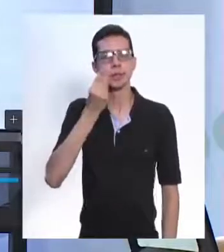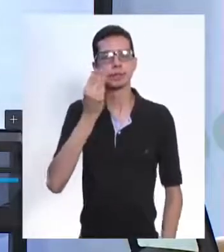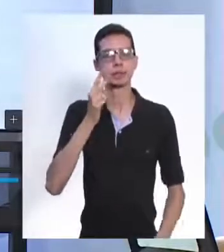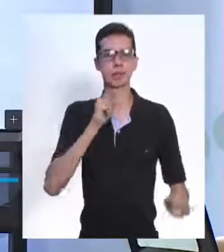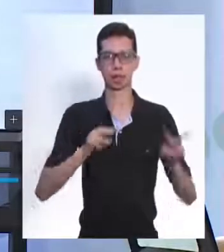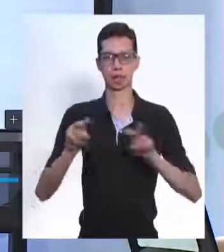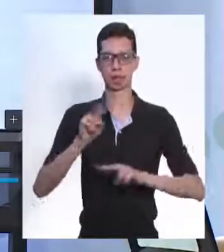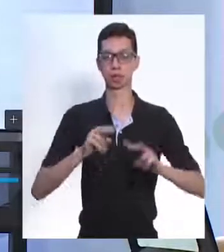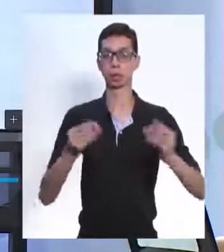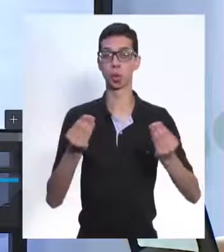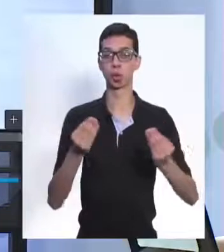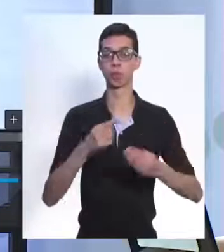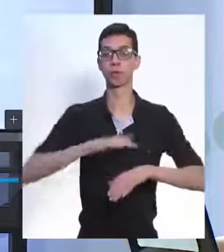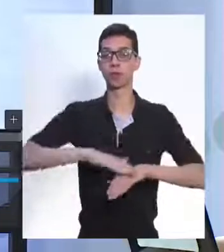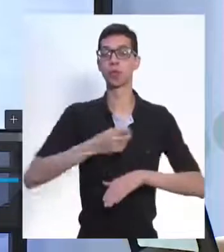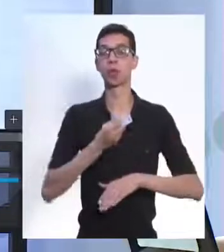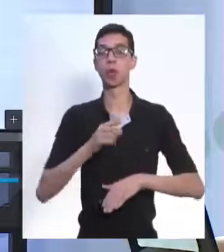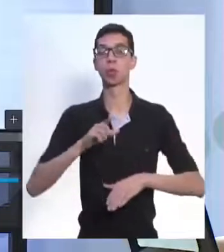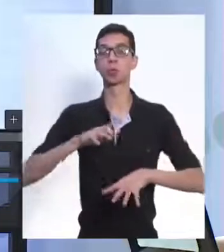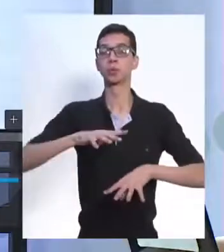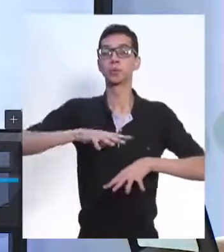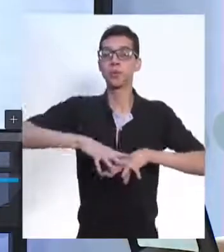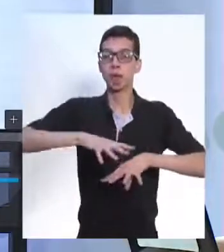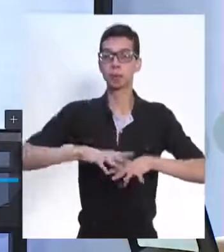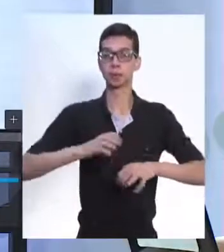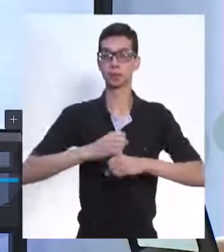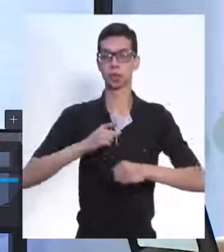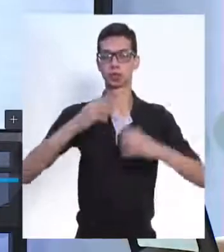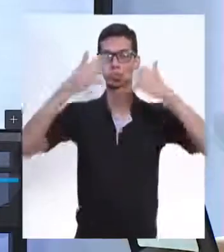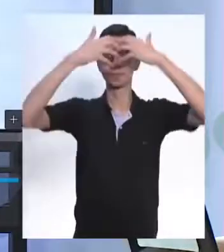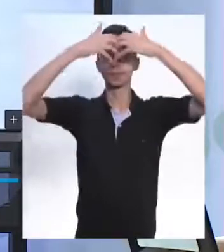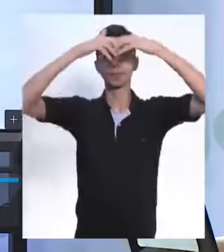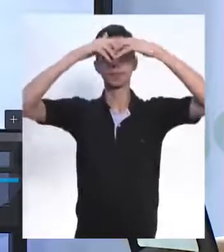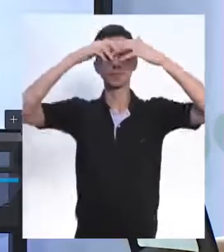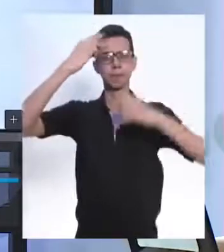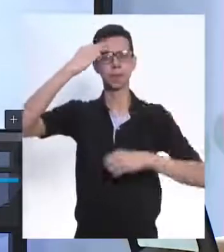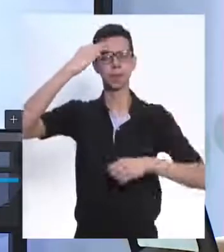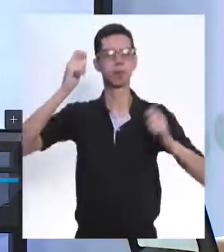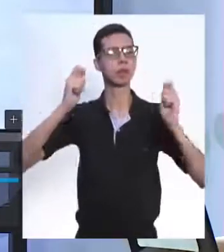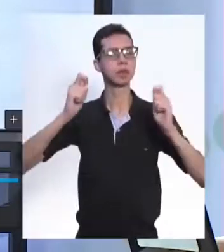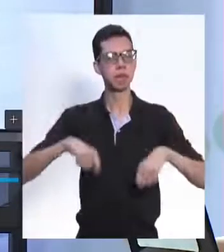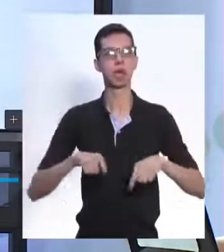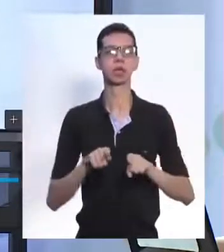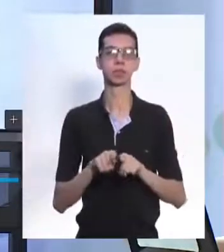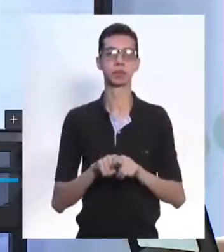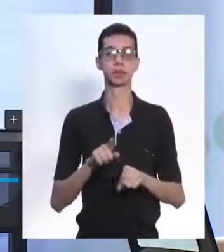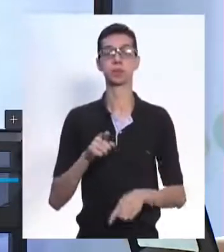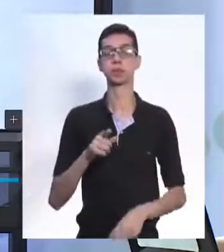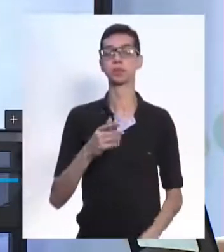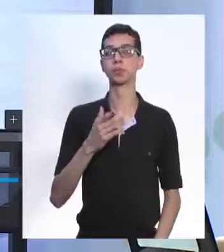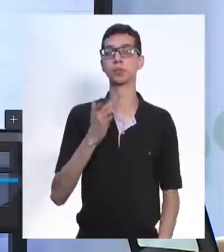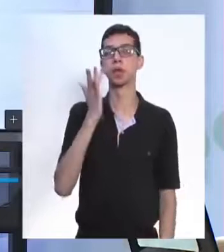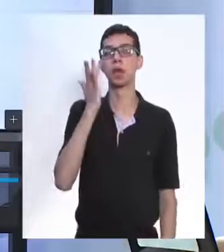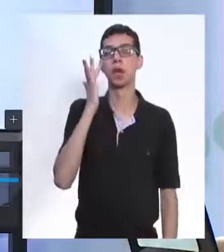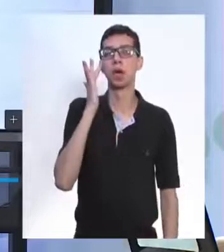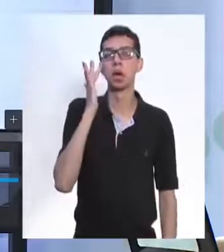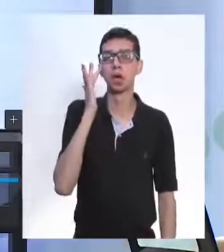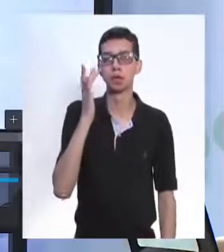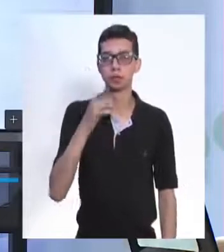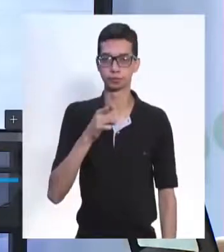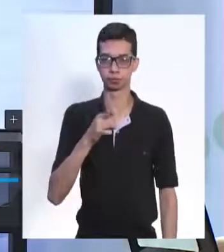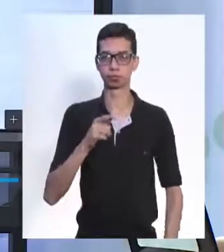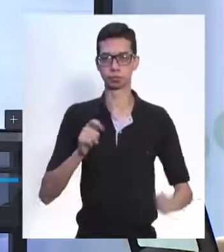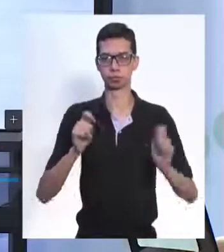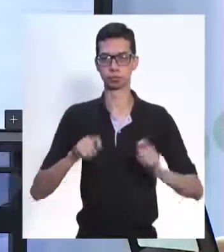possam fazer, cálculo mental, se vocês quiserem, dedução também é uma ideia aí que vocês podem executar. Na telinha de vocês